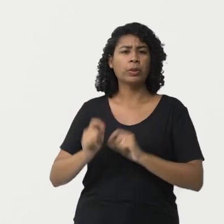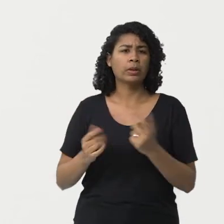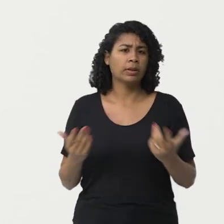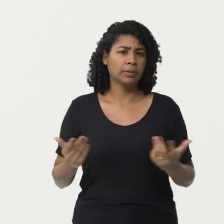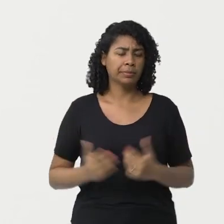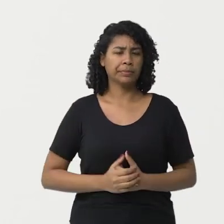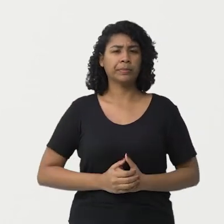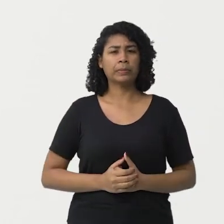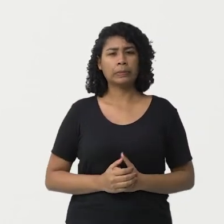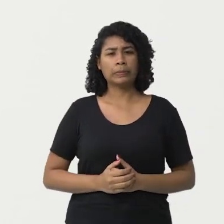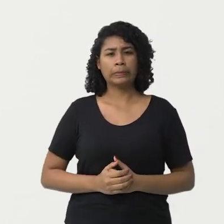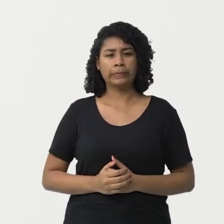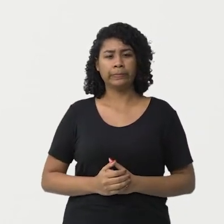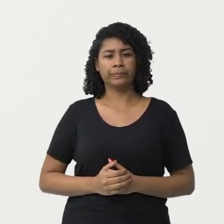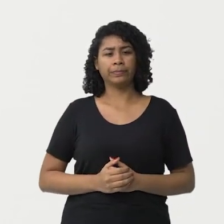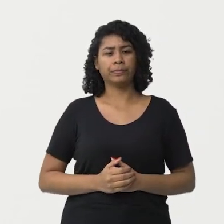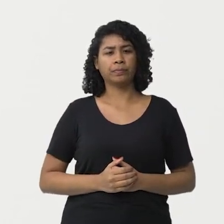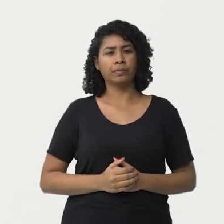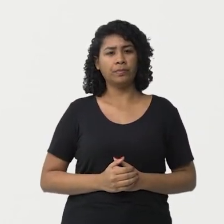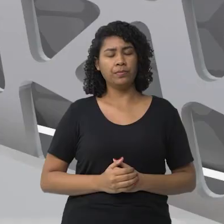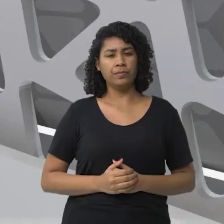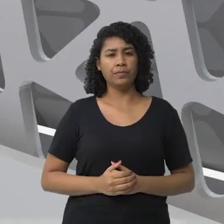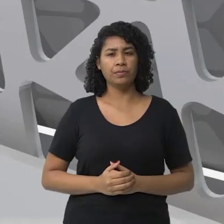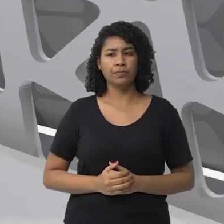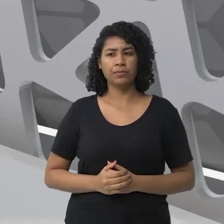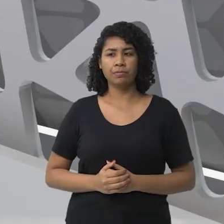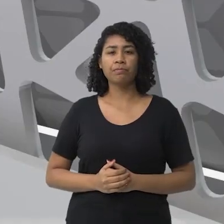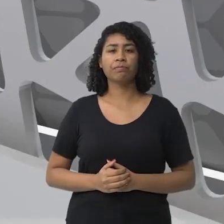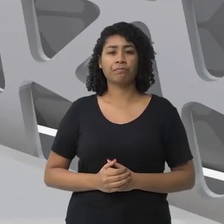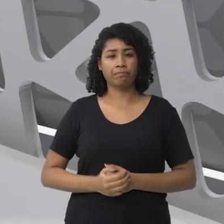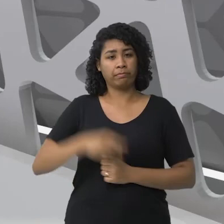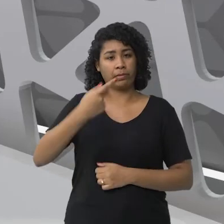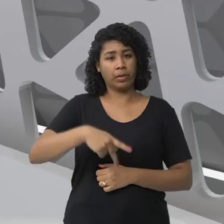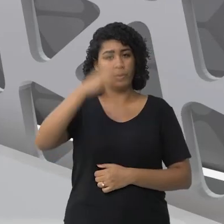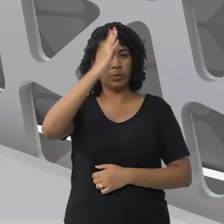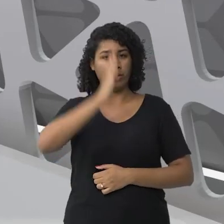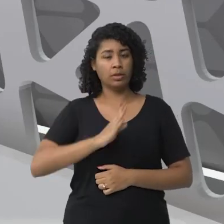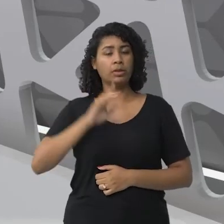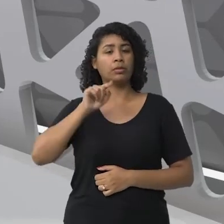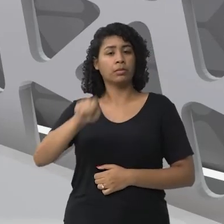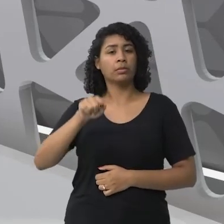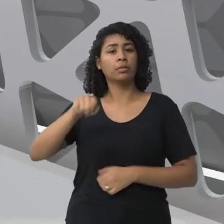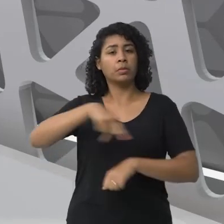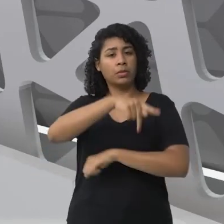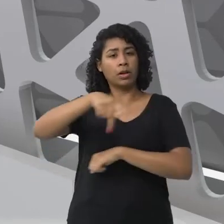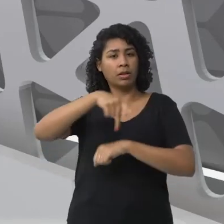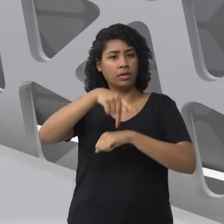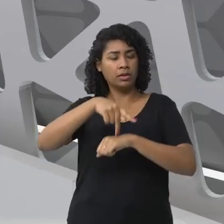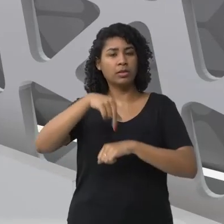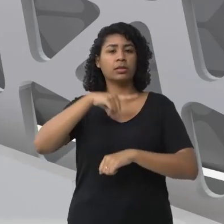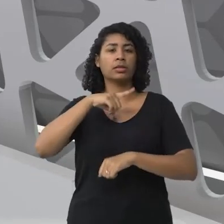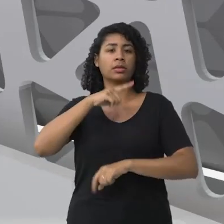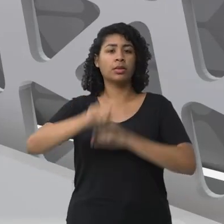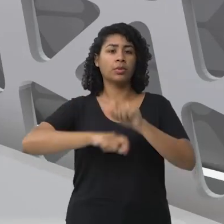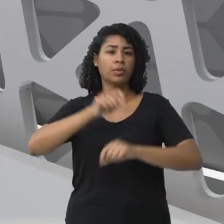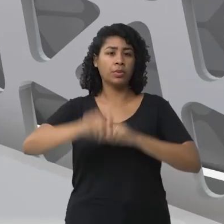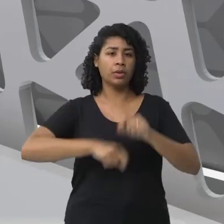que a gente analisou ao longo da nossa aula? Que o Brasil é um país com uma